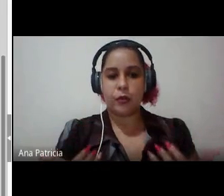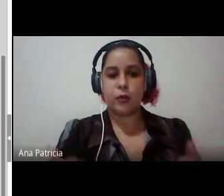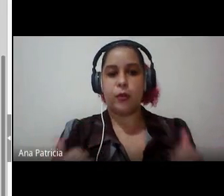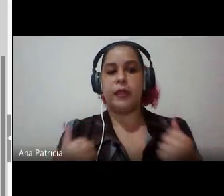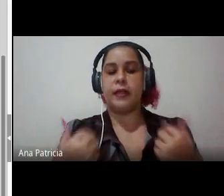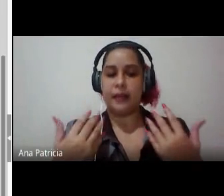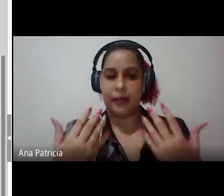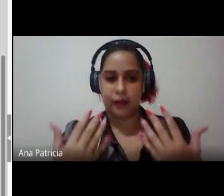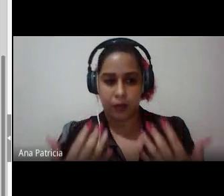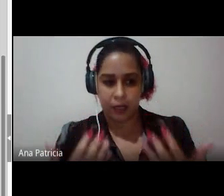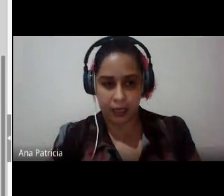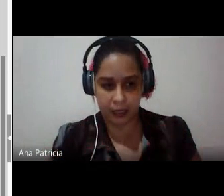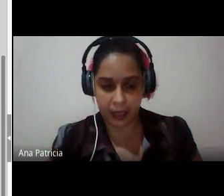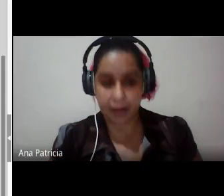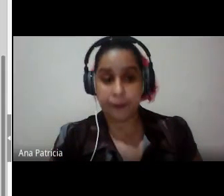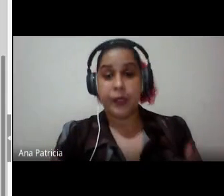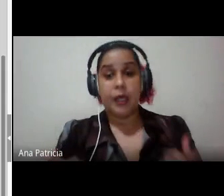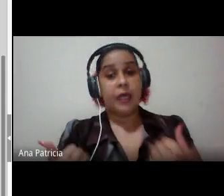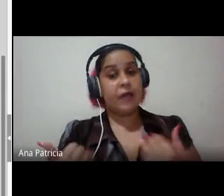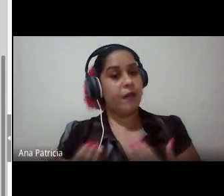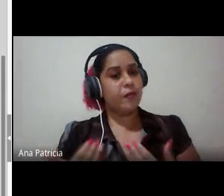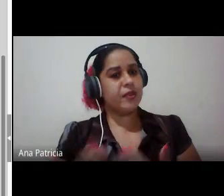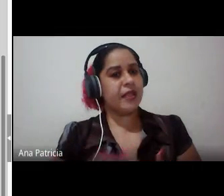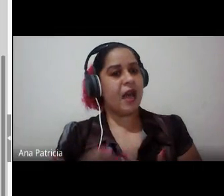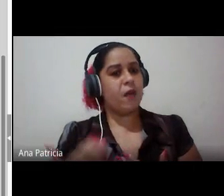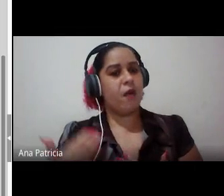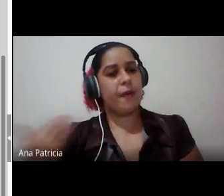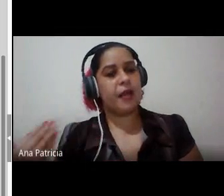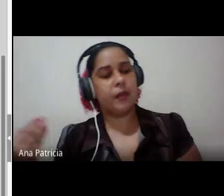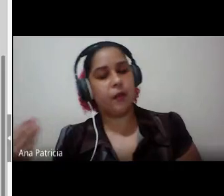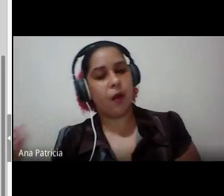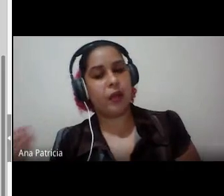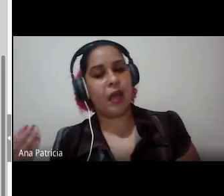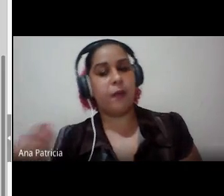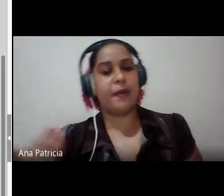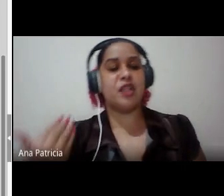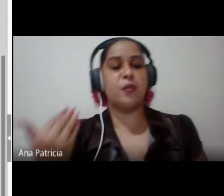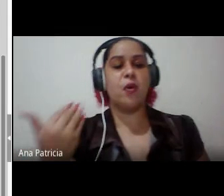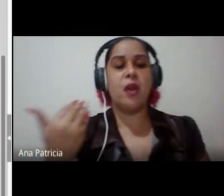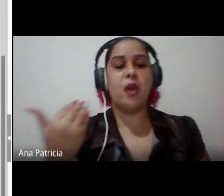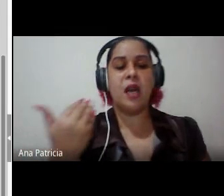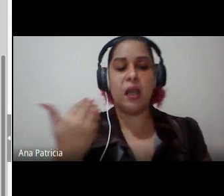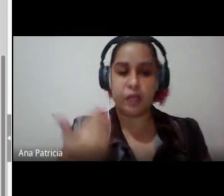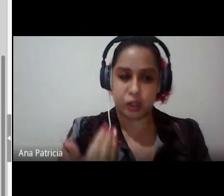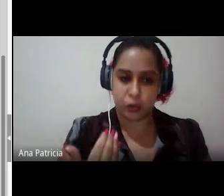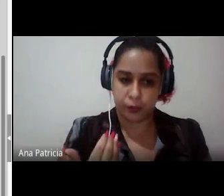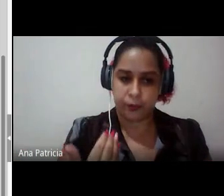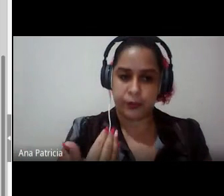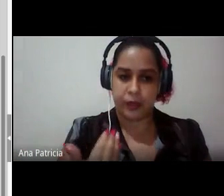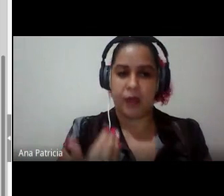para o surdo, tentar entender o que ele quer. E vamos usar o alfabeto manual, que é um empréstimo